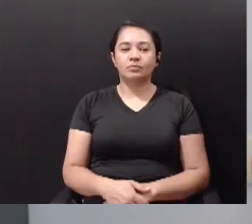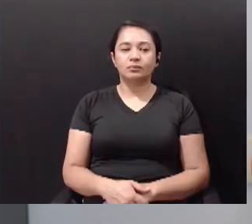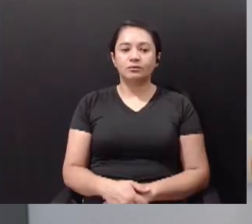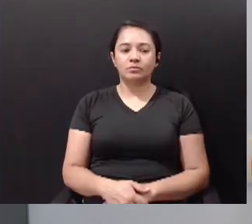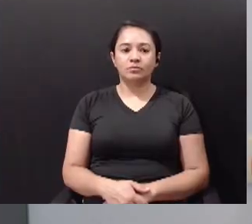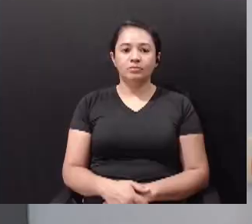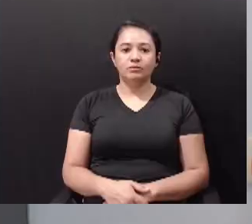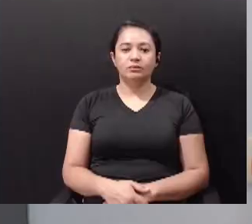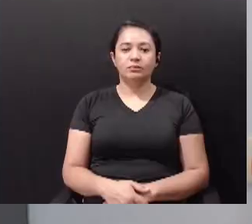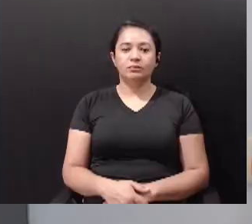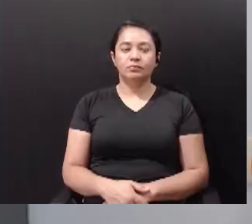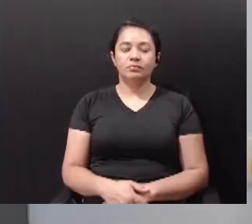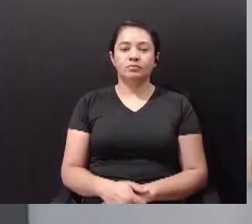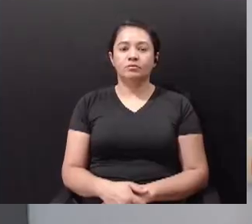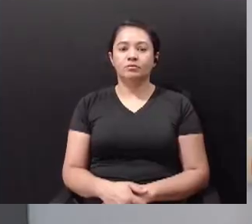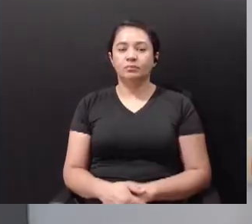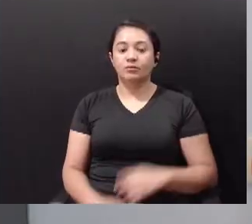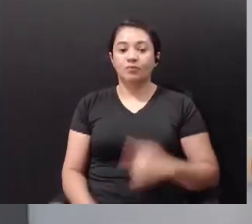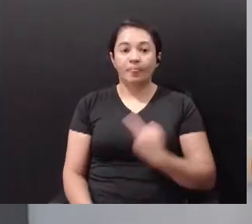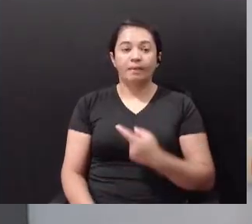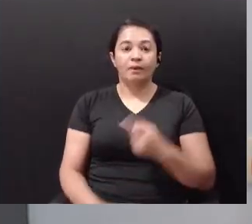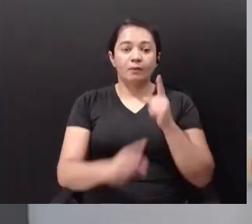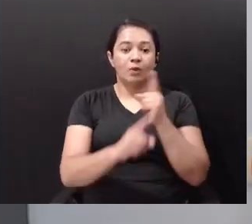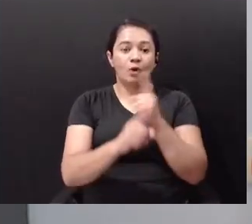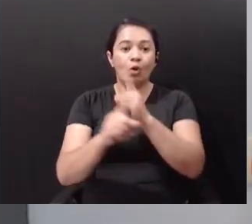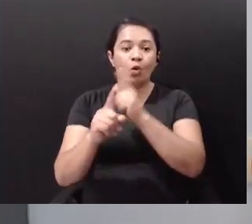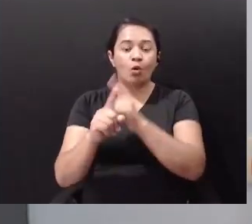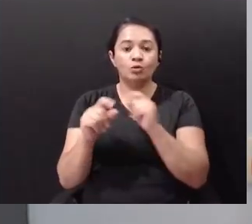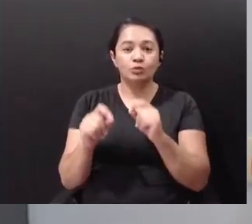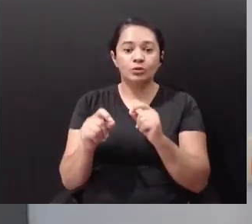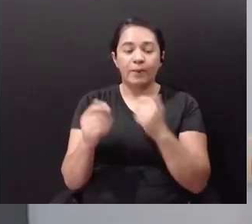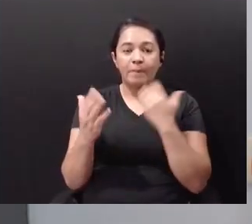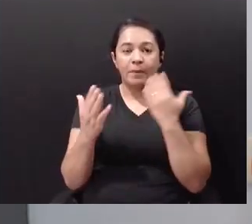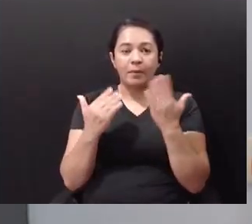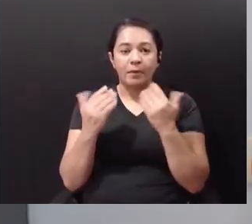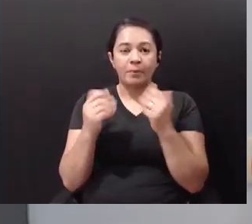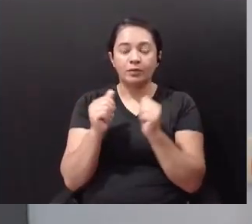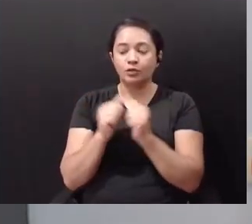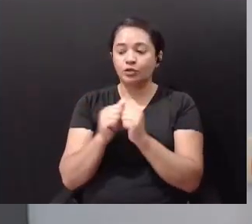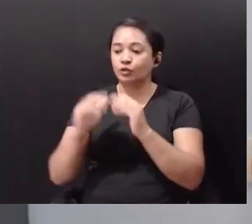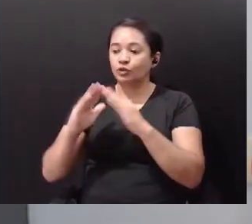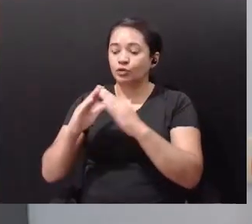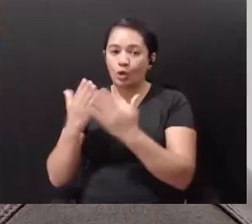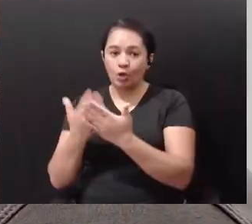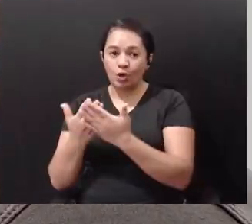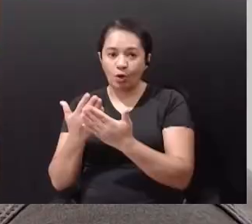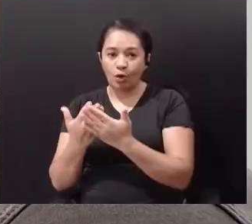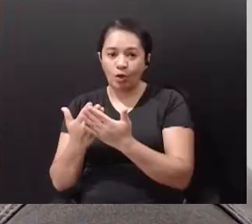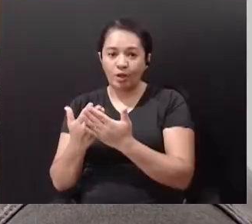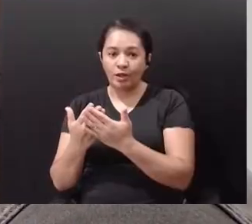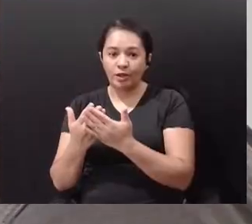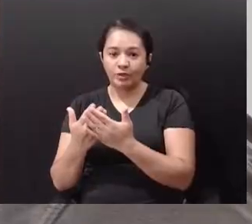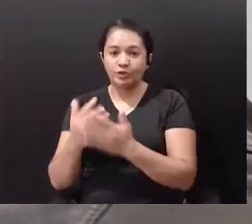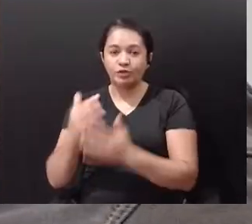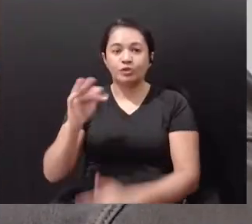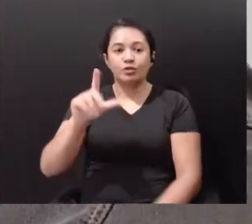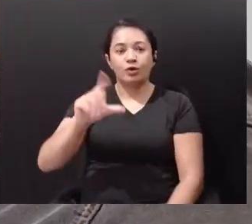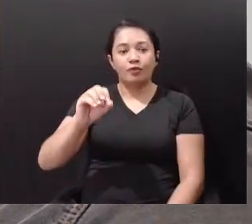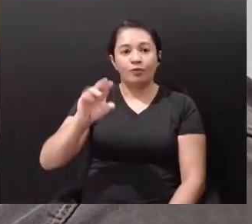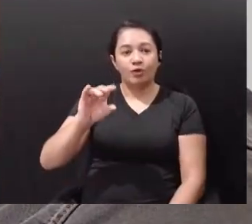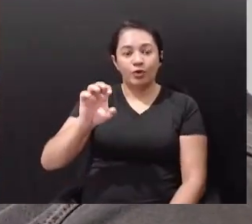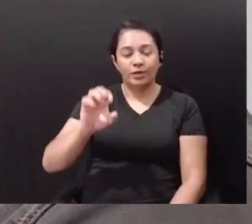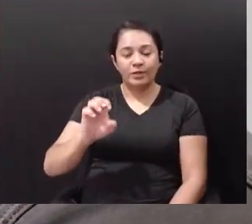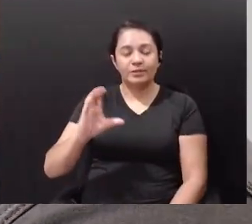A gente encontra, inclusive, diálogos entre o Colégio Florence e a Câmara Municipal, porque o Colégio Florence ele